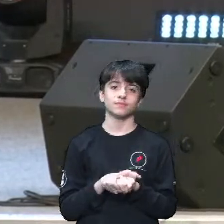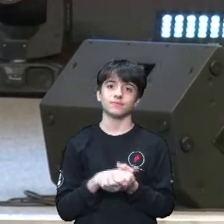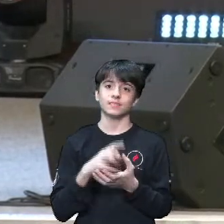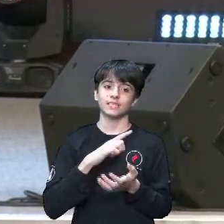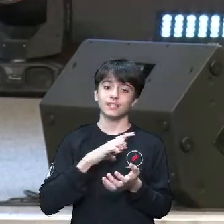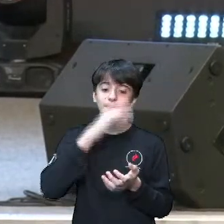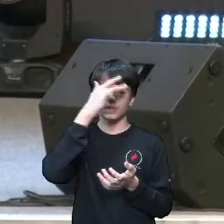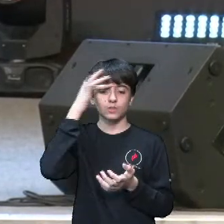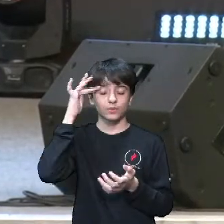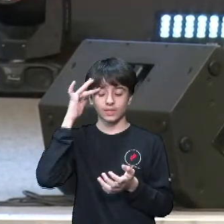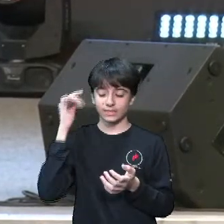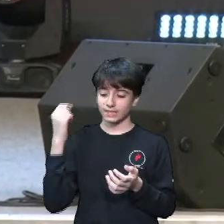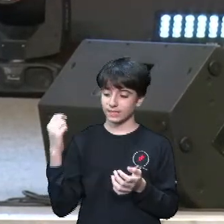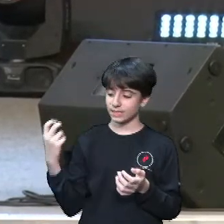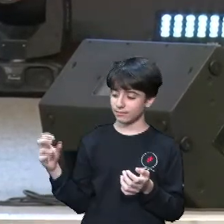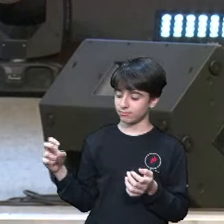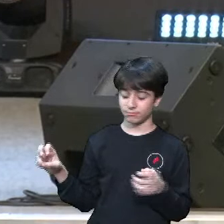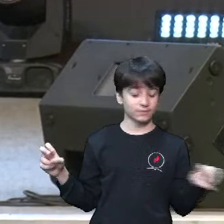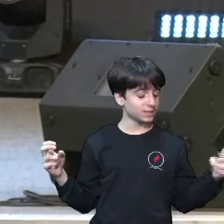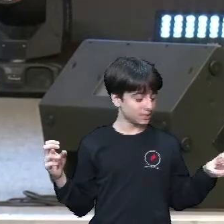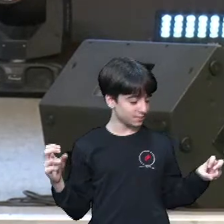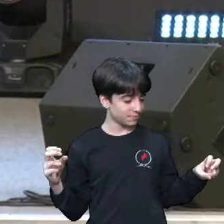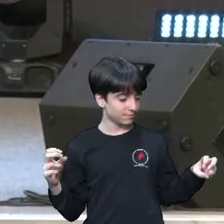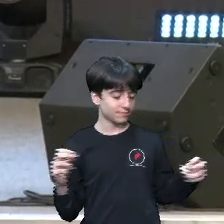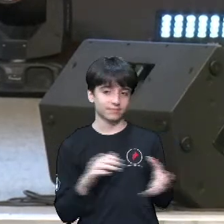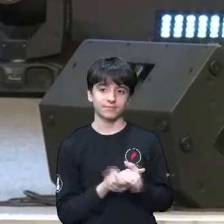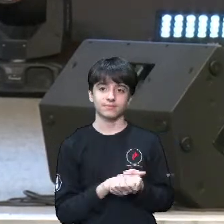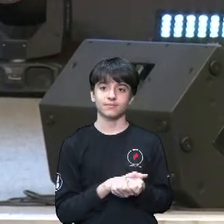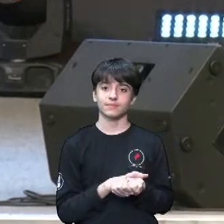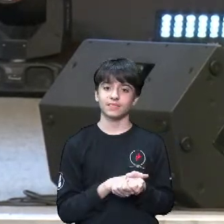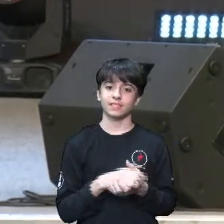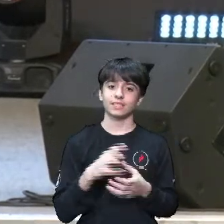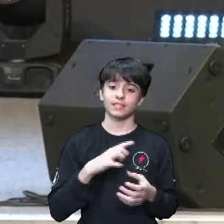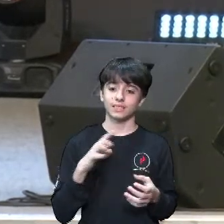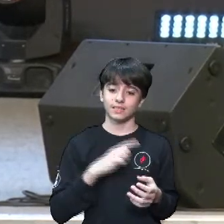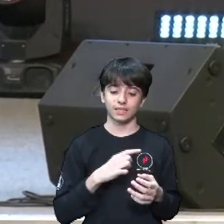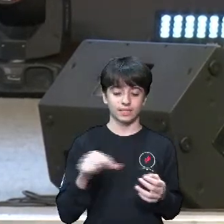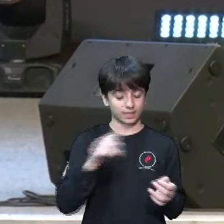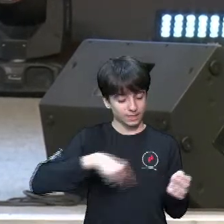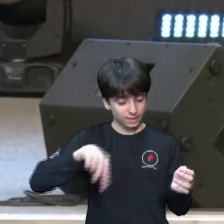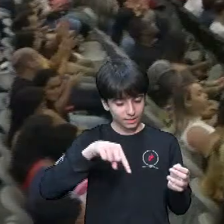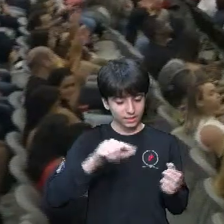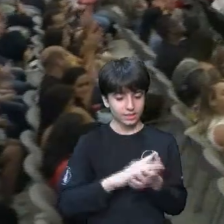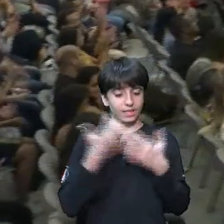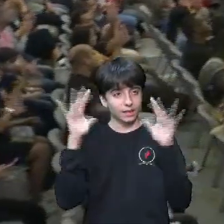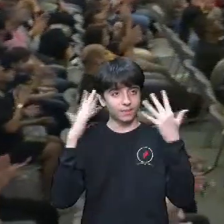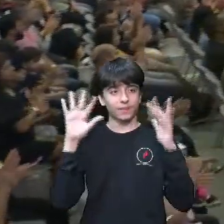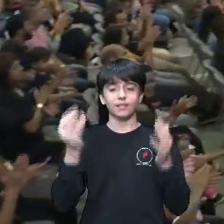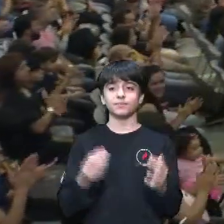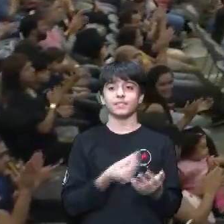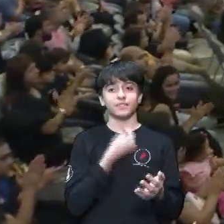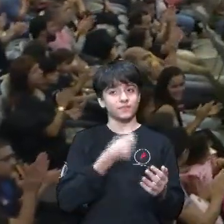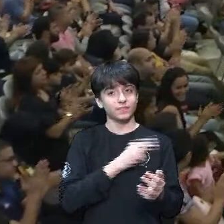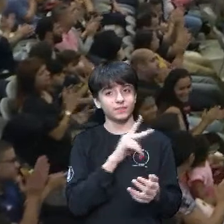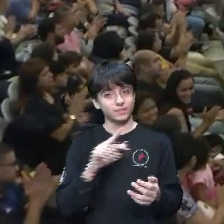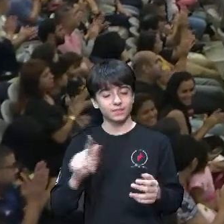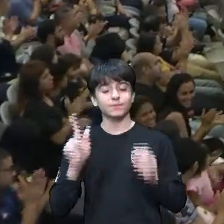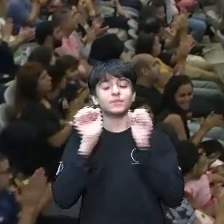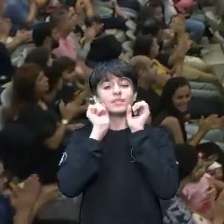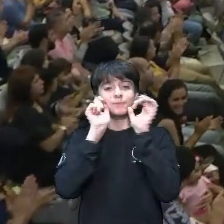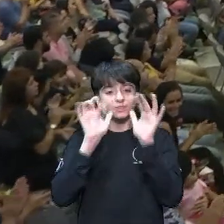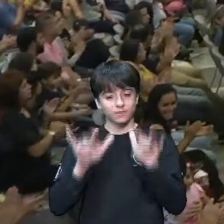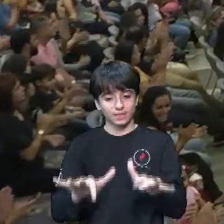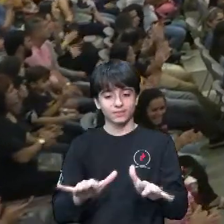na esquerda. Será que você tem mais aqui no meio? Será que você pode dar um aplauso a Deus pela vida desses irmãos que foram abençoados?